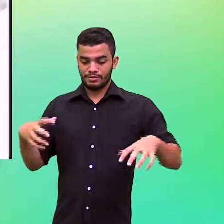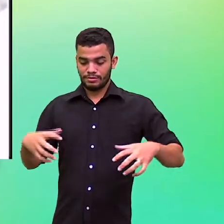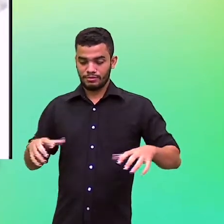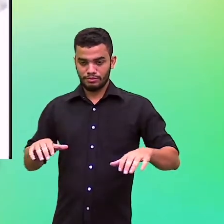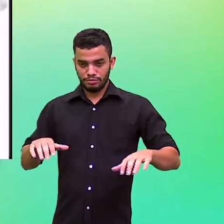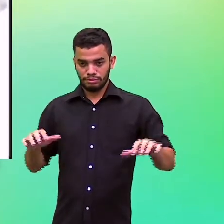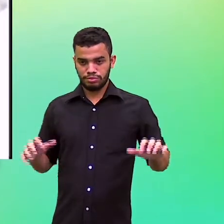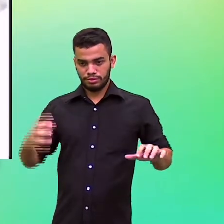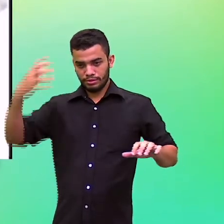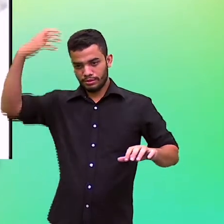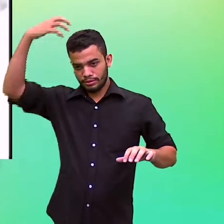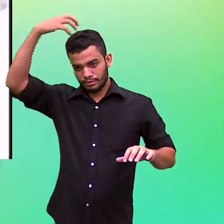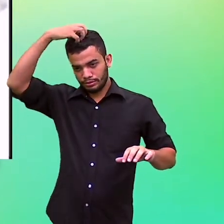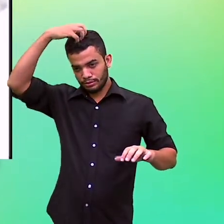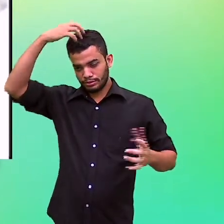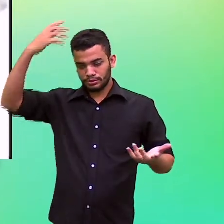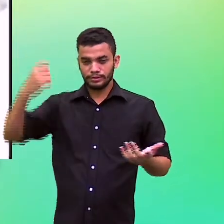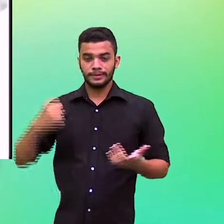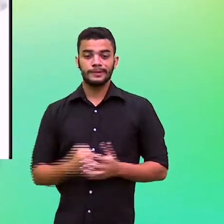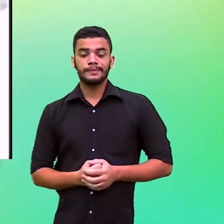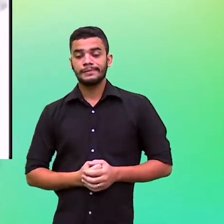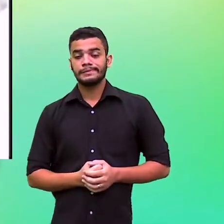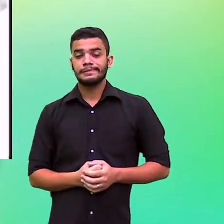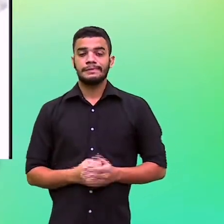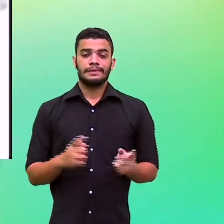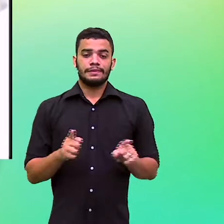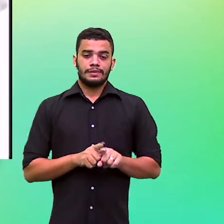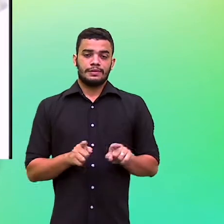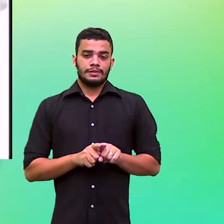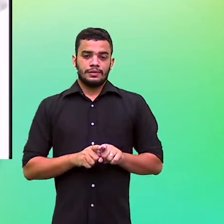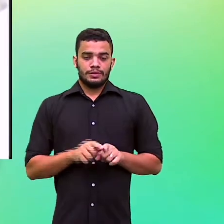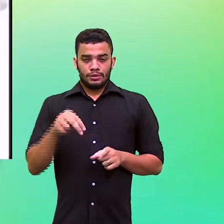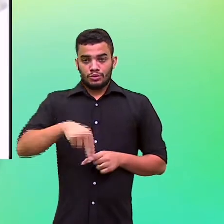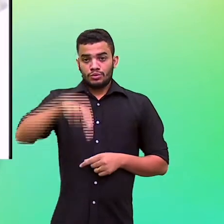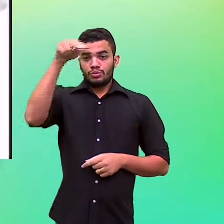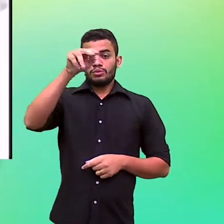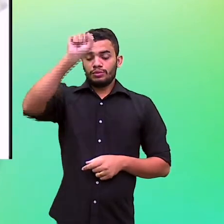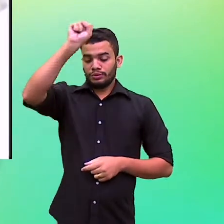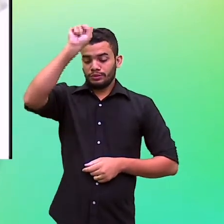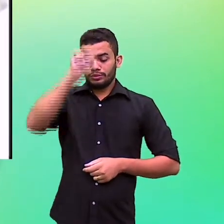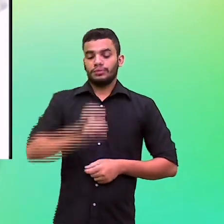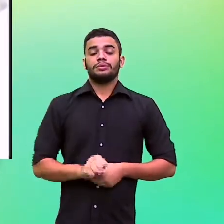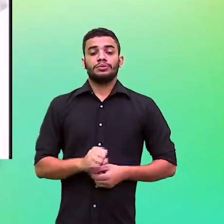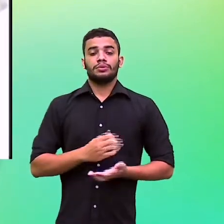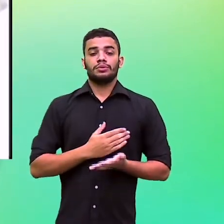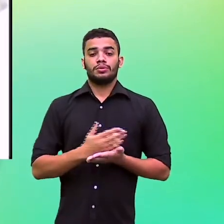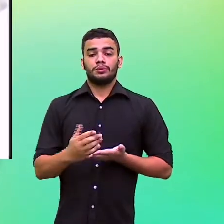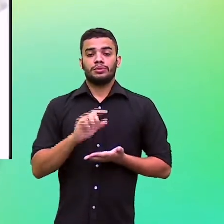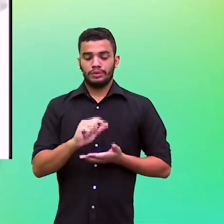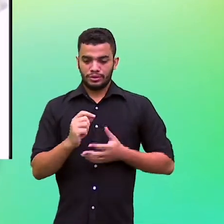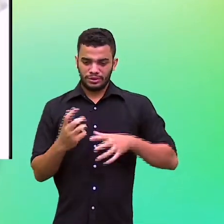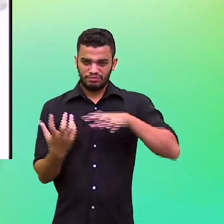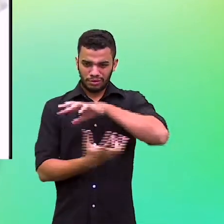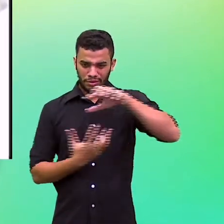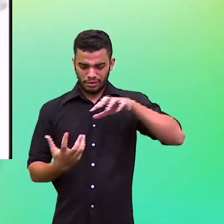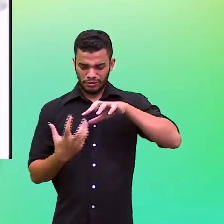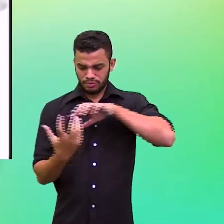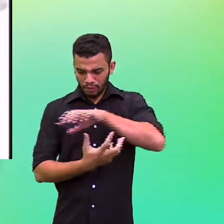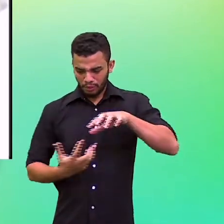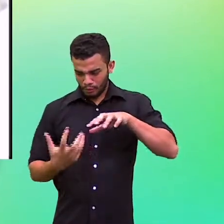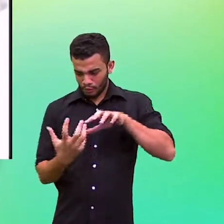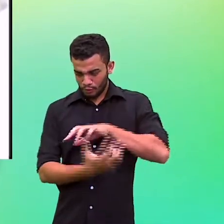tradições. As regiões do Brasil, do norte ao sul, começaram a se rebelar e